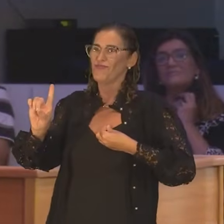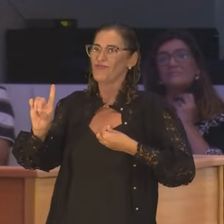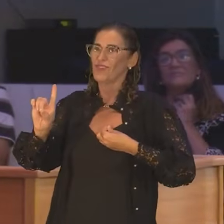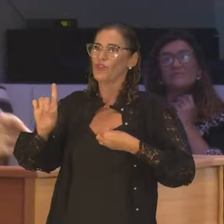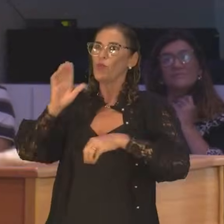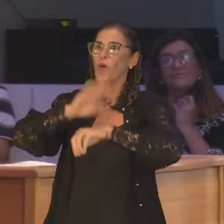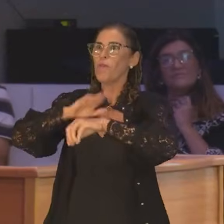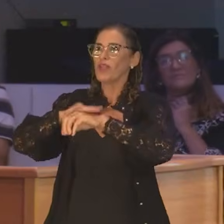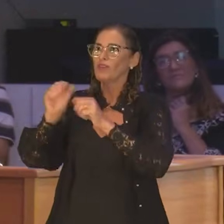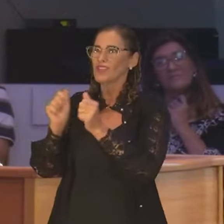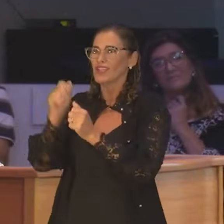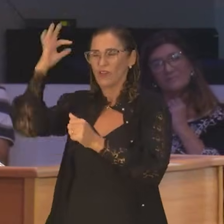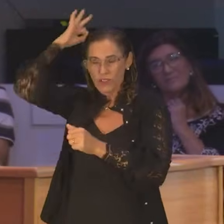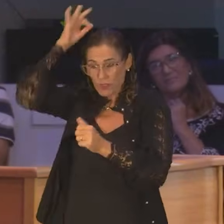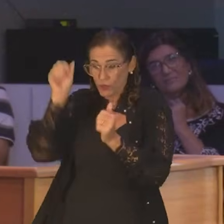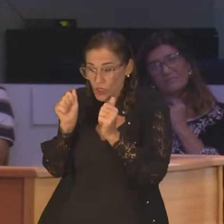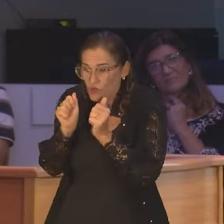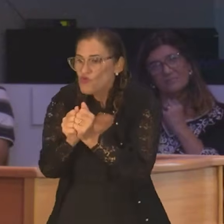leia.